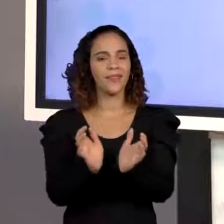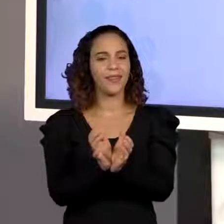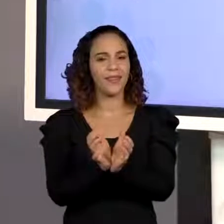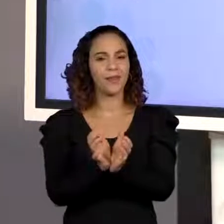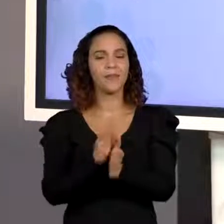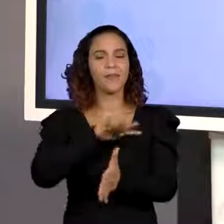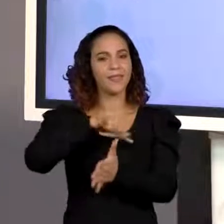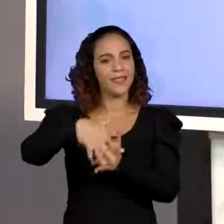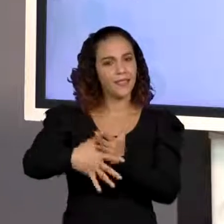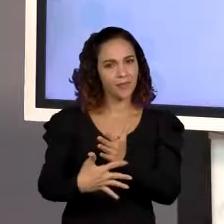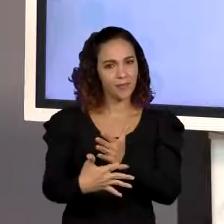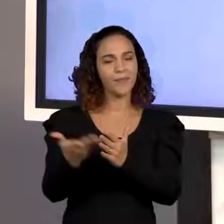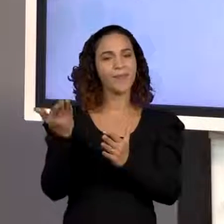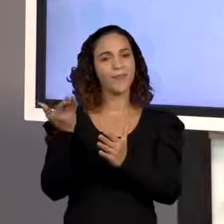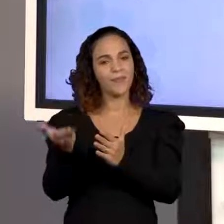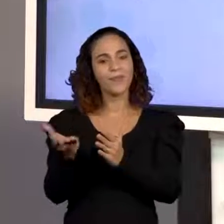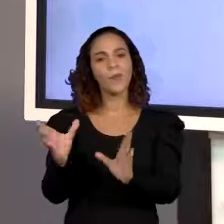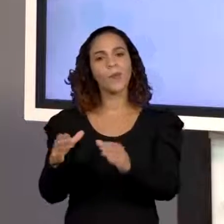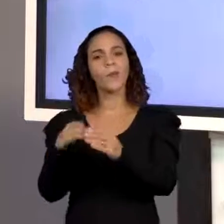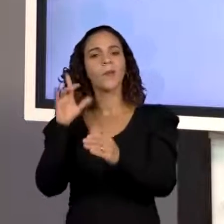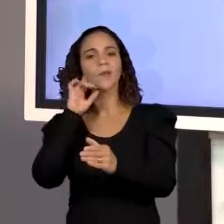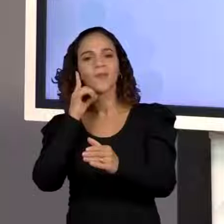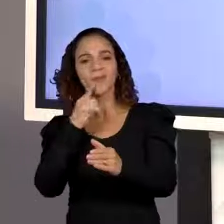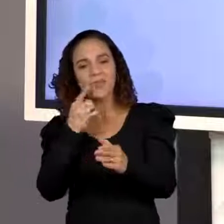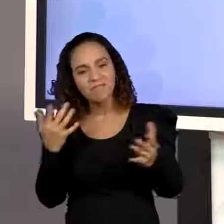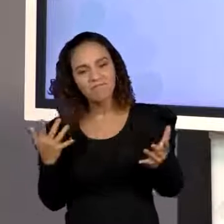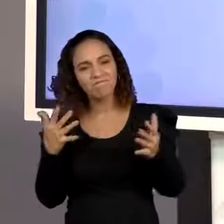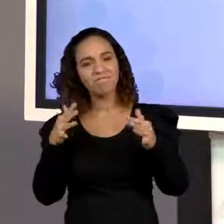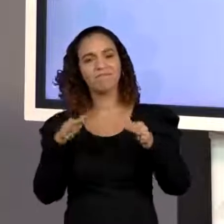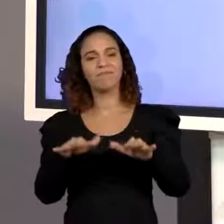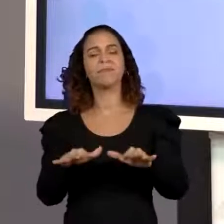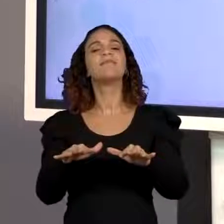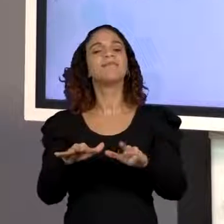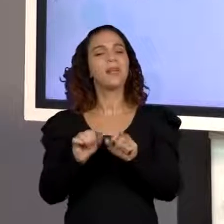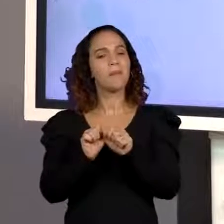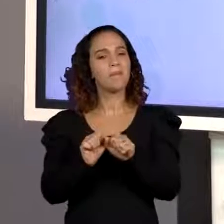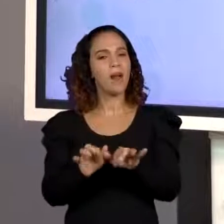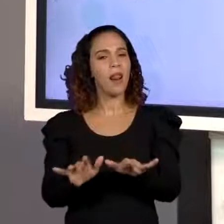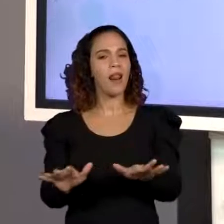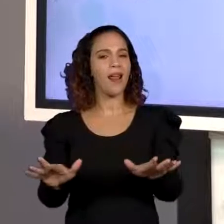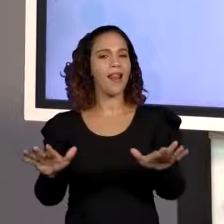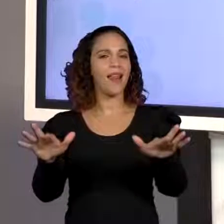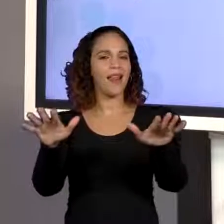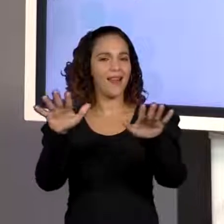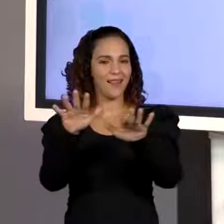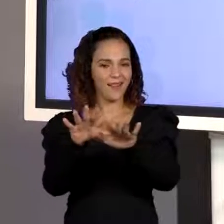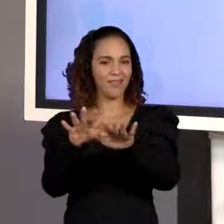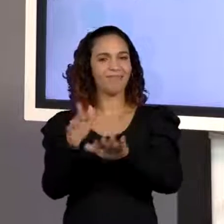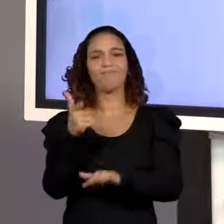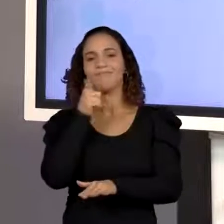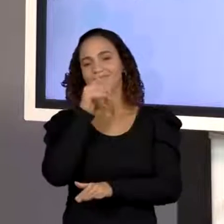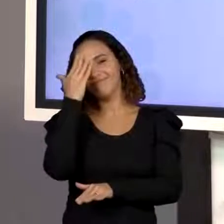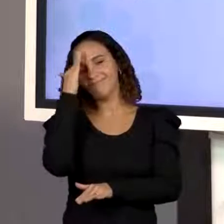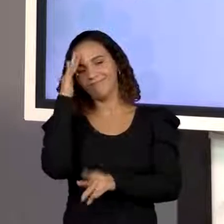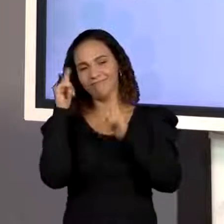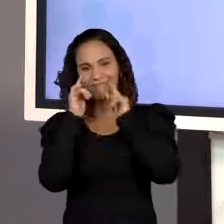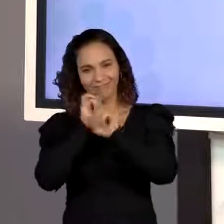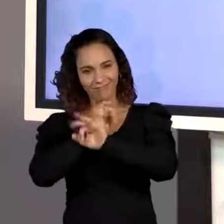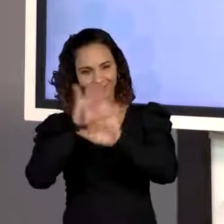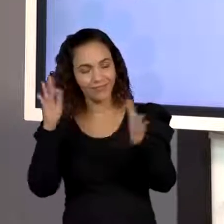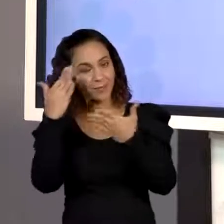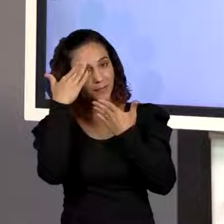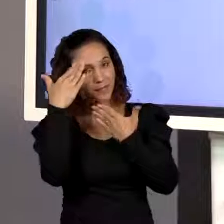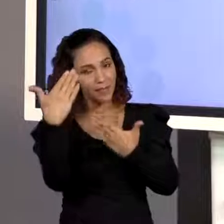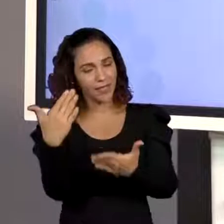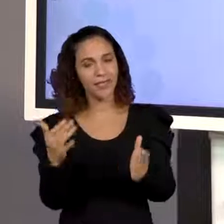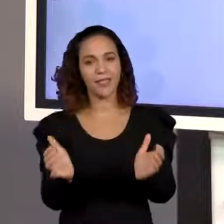de Libras que leva essa aula para muito mais pessoas, para muito mais diversidade aqui para nossa aula aqui. Então, muito obrigado aí,